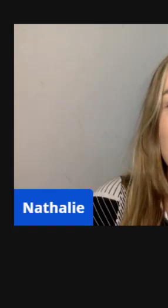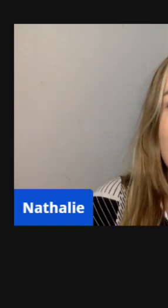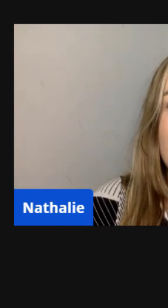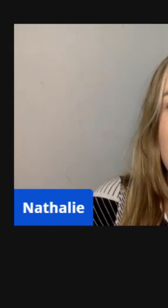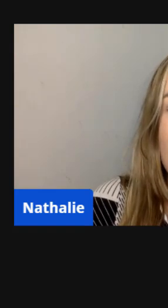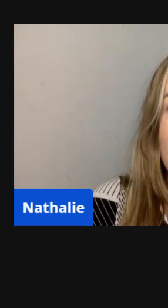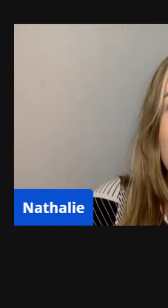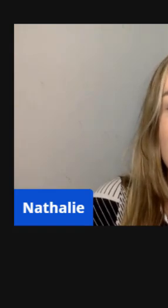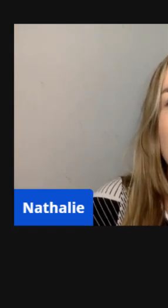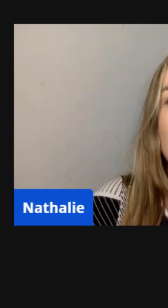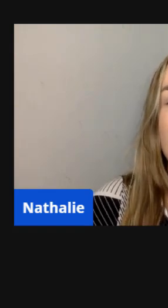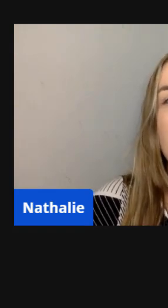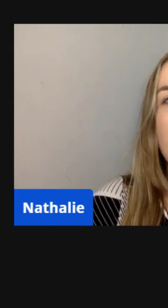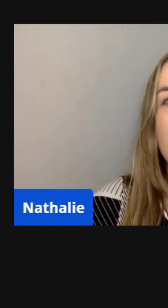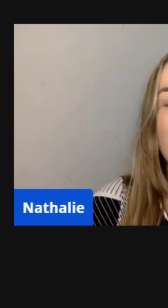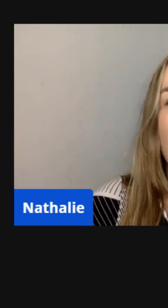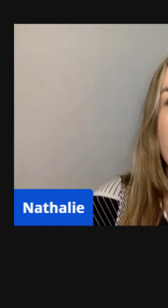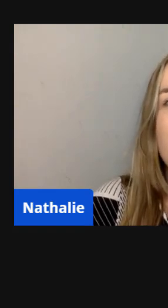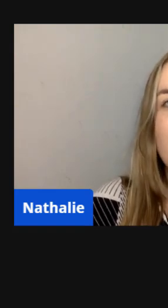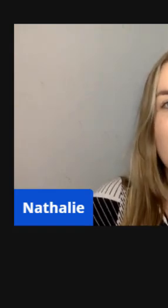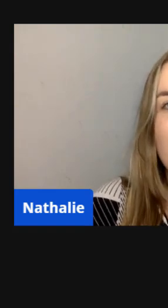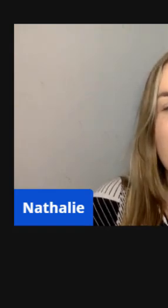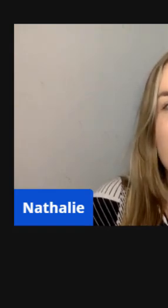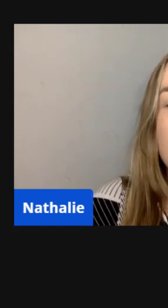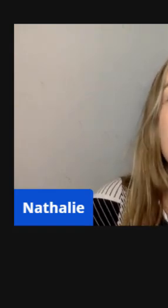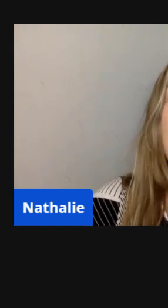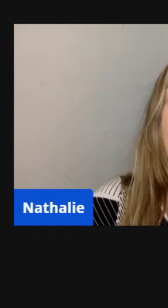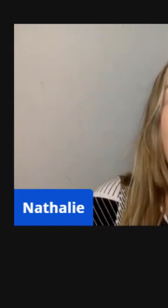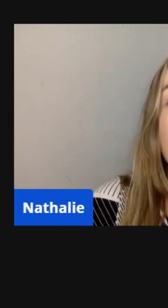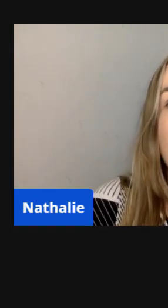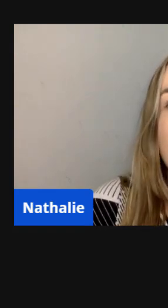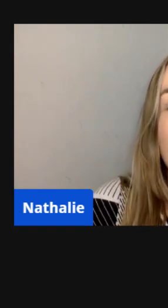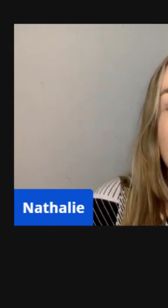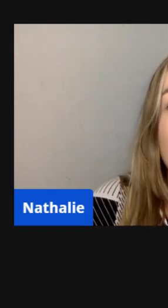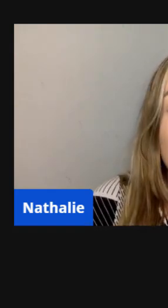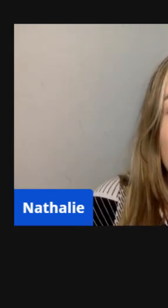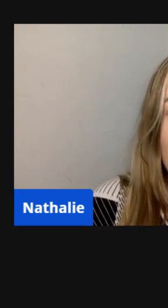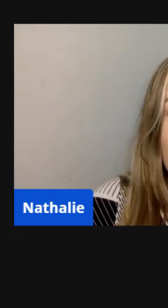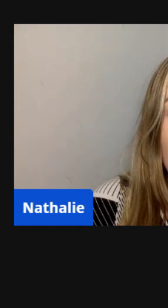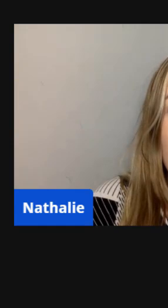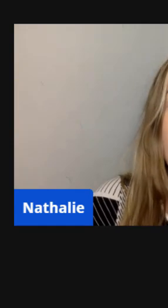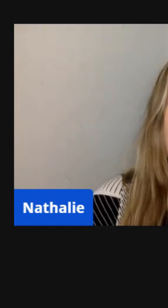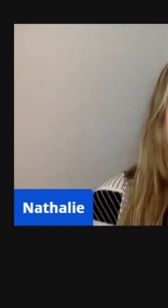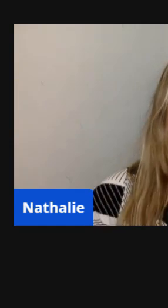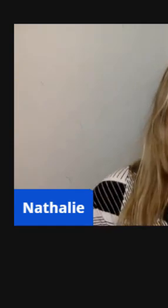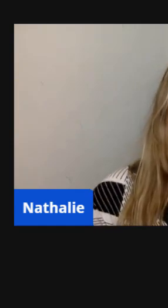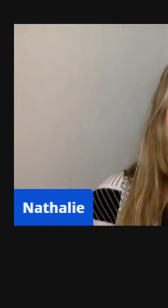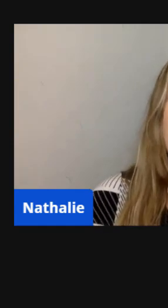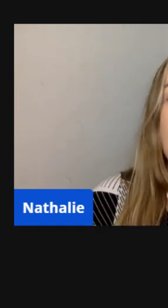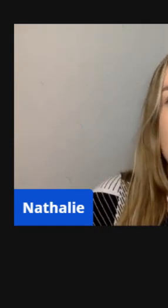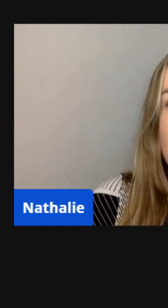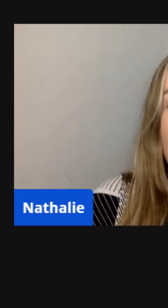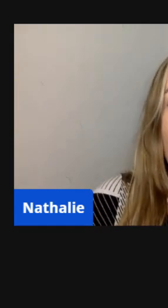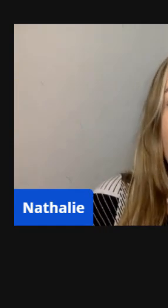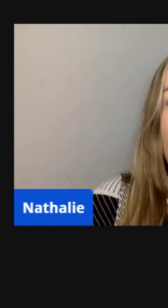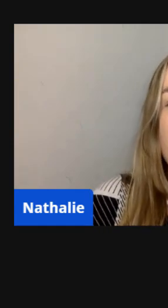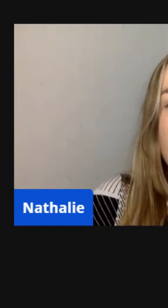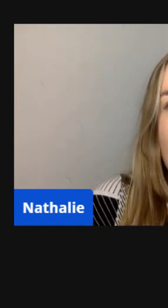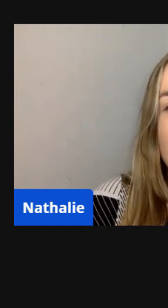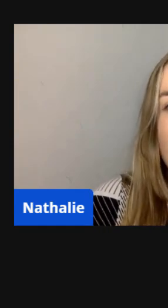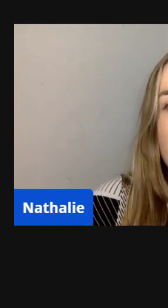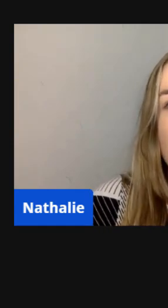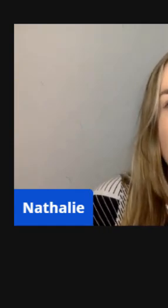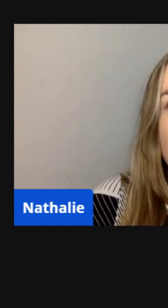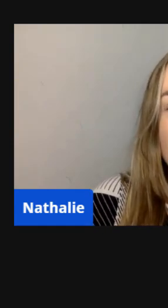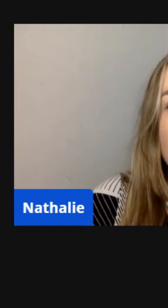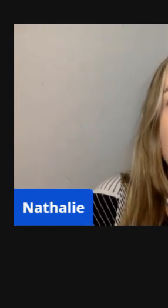da GFEM-CEMED, juntamente com a Cristiane, a Leila e o Gilson. E hoje eu vou estar aqui com um